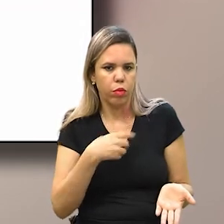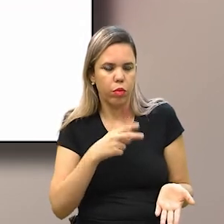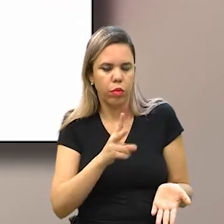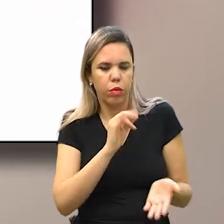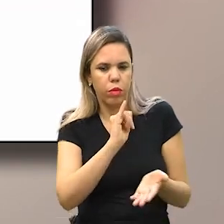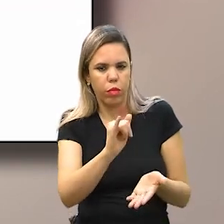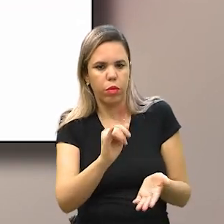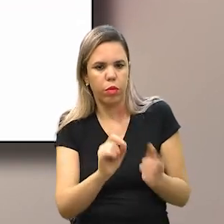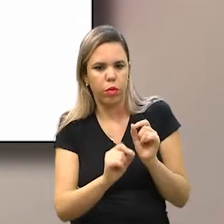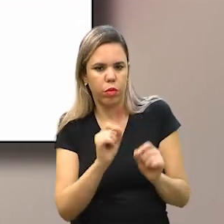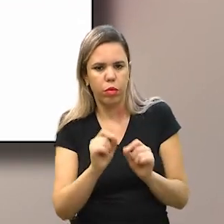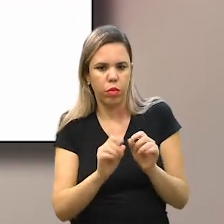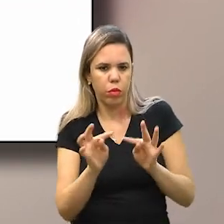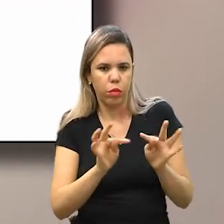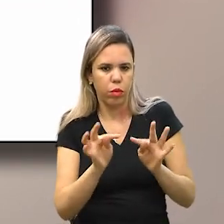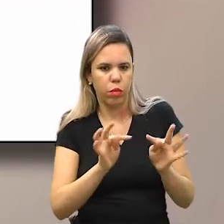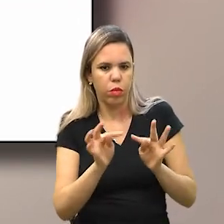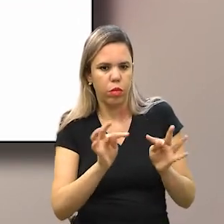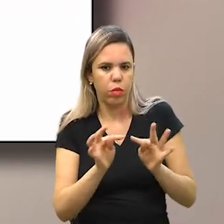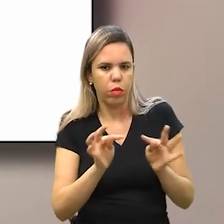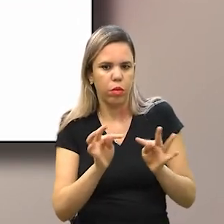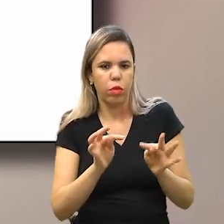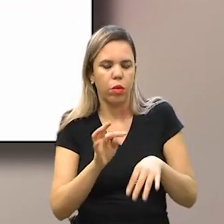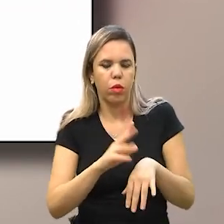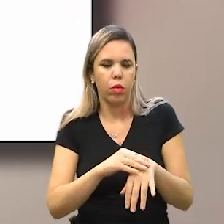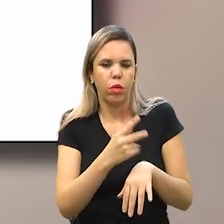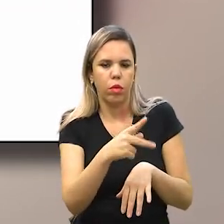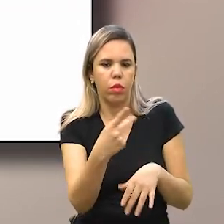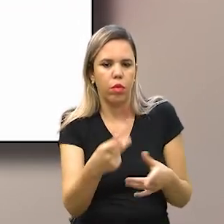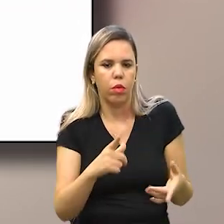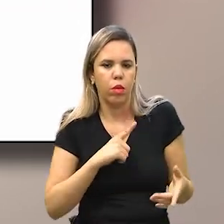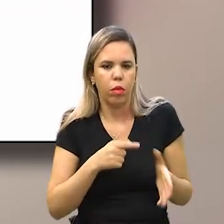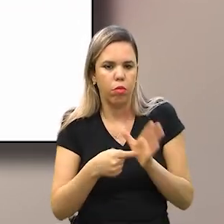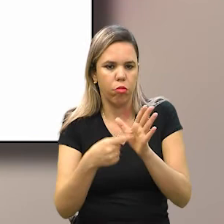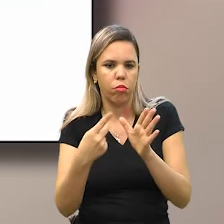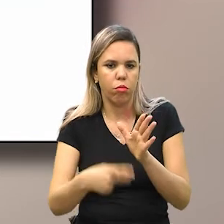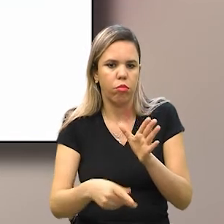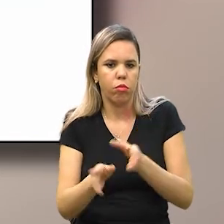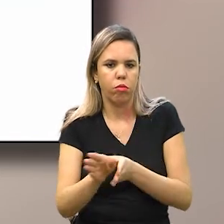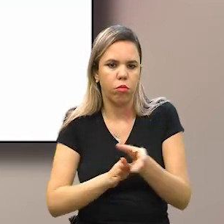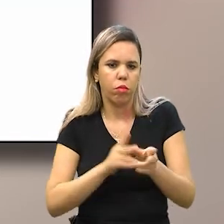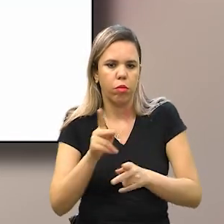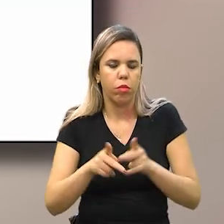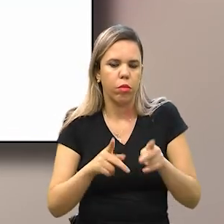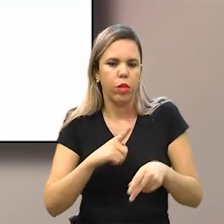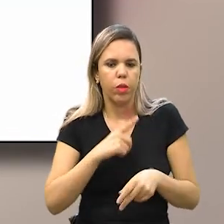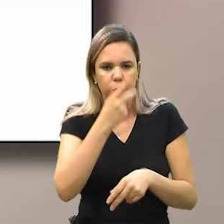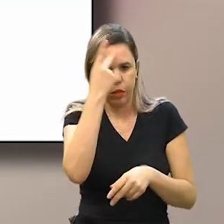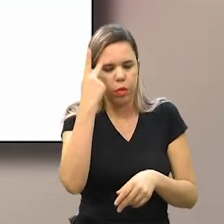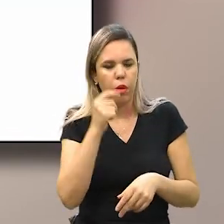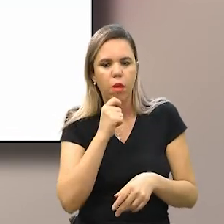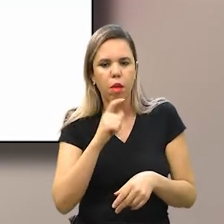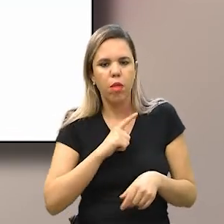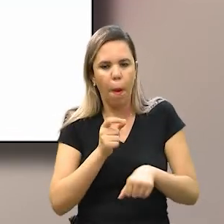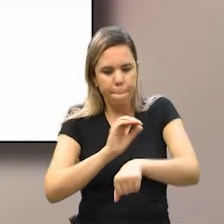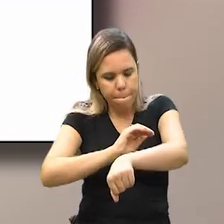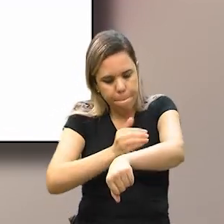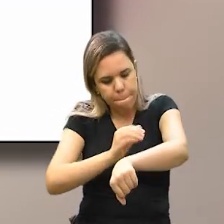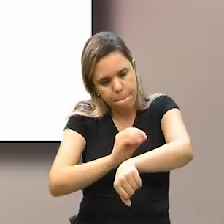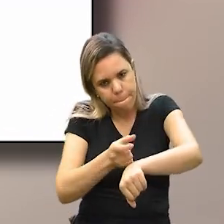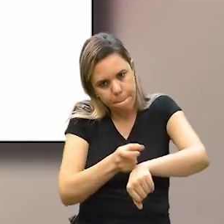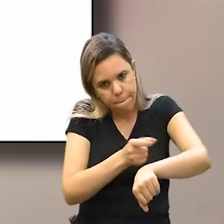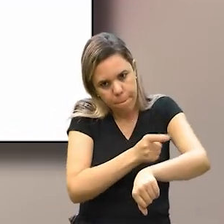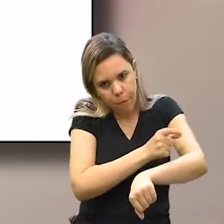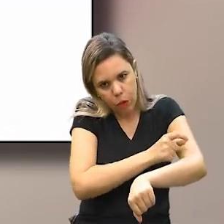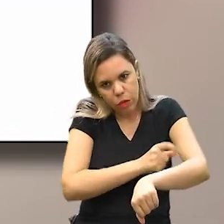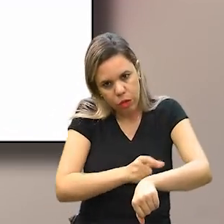gente sempre diz que o tratamento para o herpes zoster, ele está indicado quando o indivíduo ainda tem